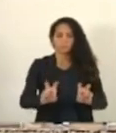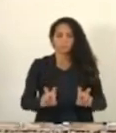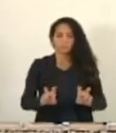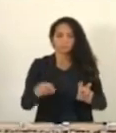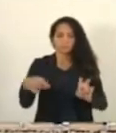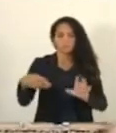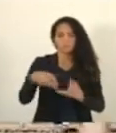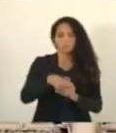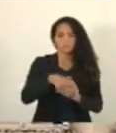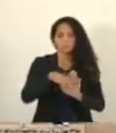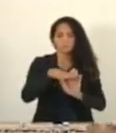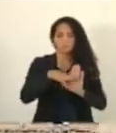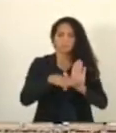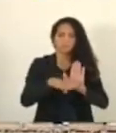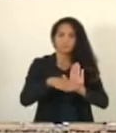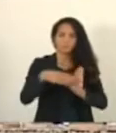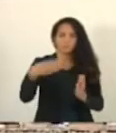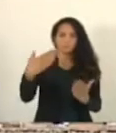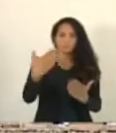da pauta.